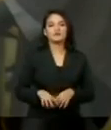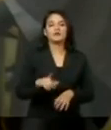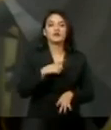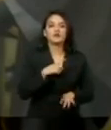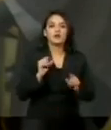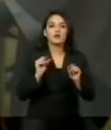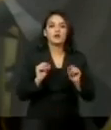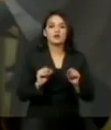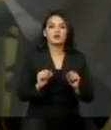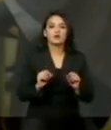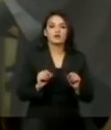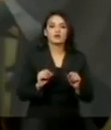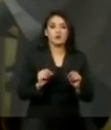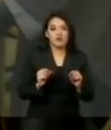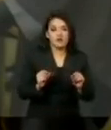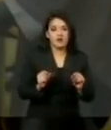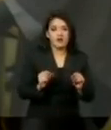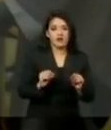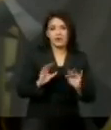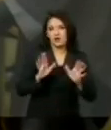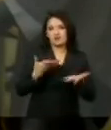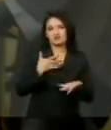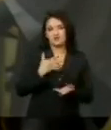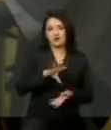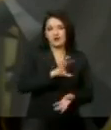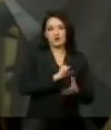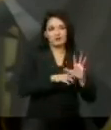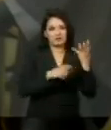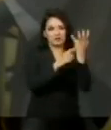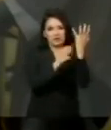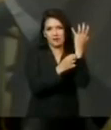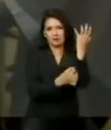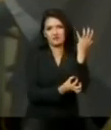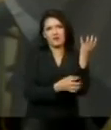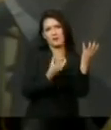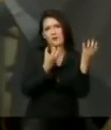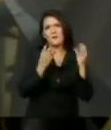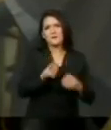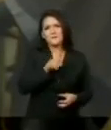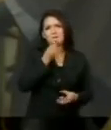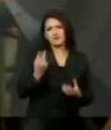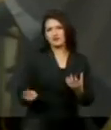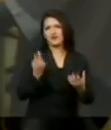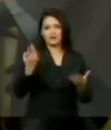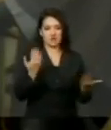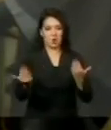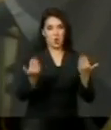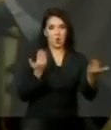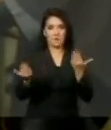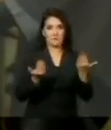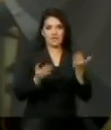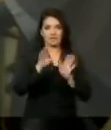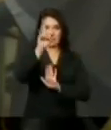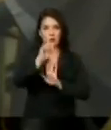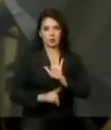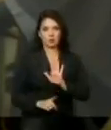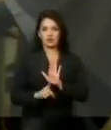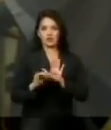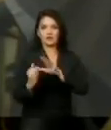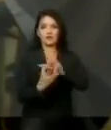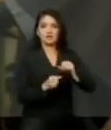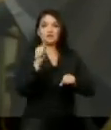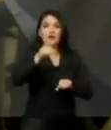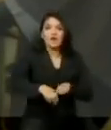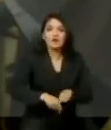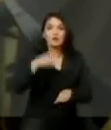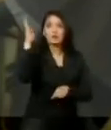sempre me causa uma certa espécie isso porque eu adoro jabuticaba e acho que deveria valorizar aquilo que em comparação com o direito internacional o brasil é melhora e o brasil melhore